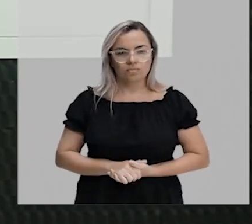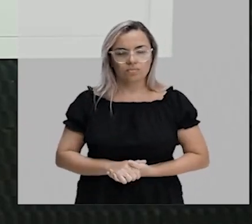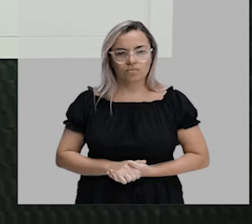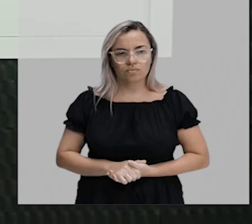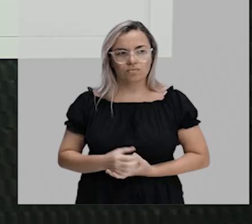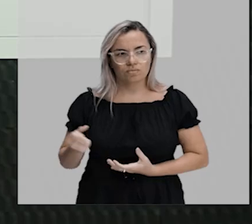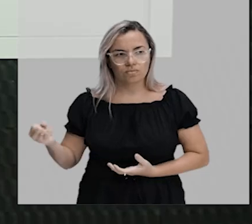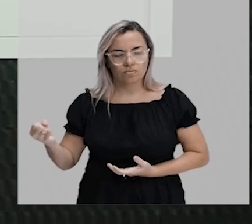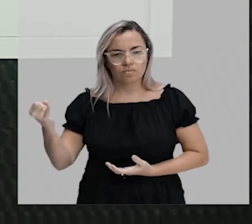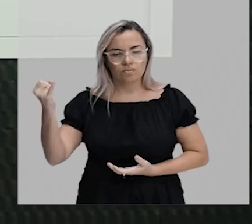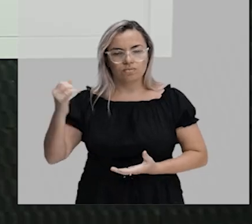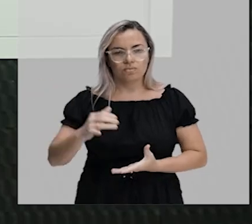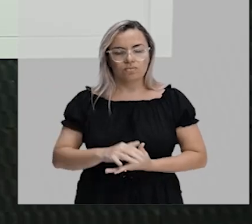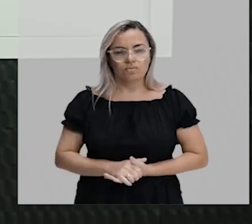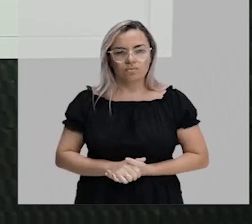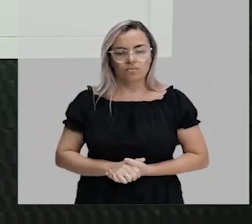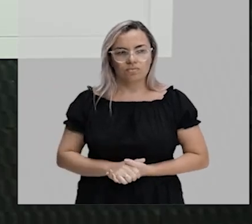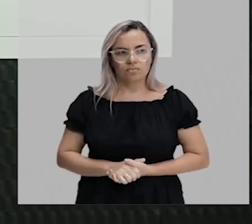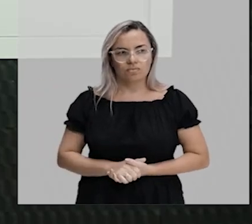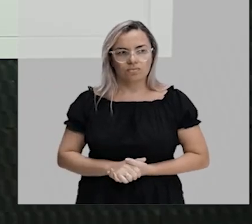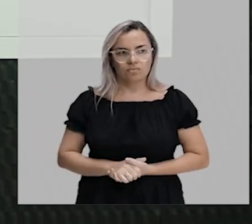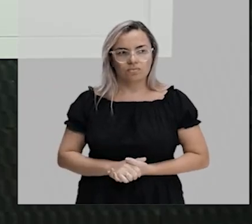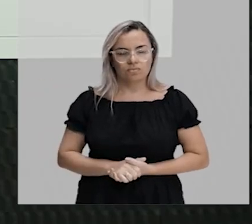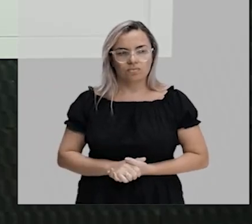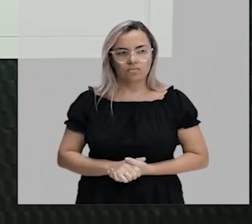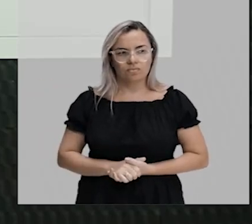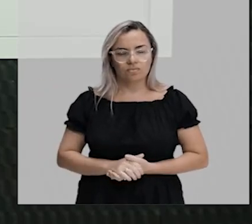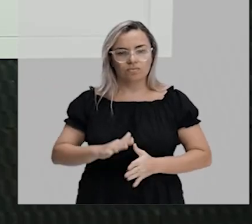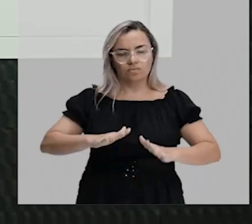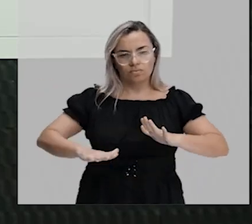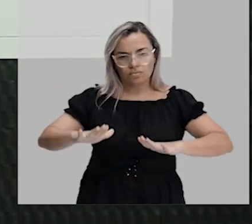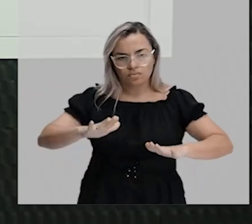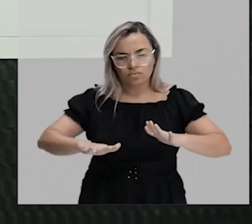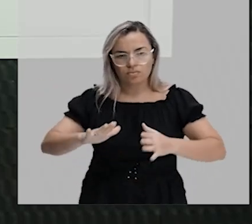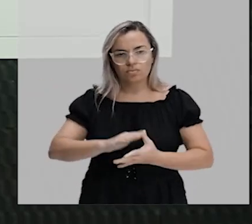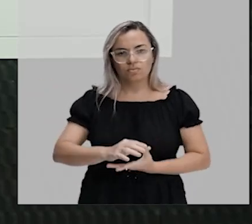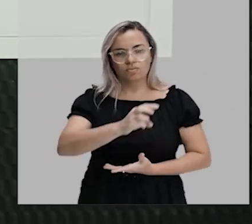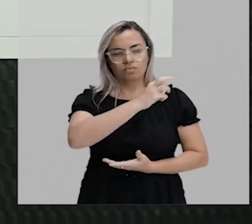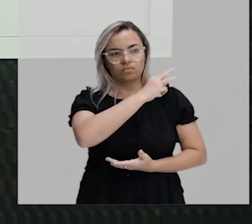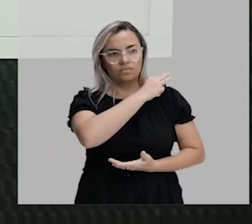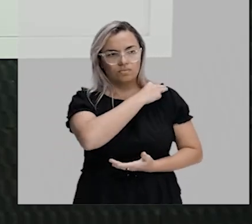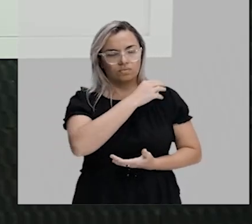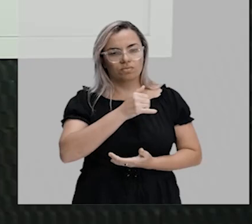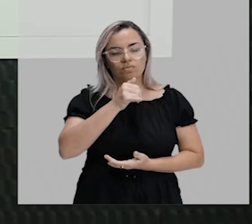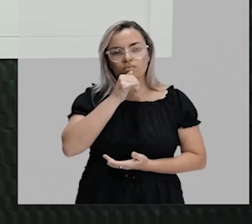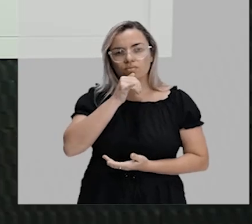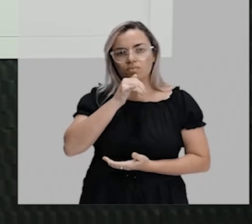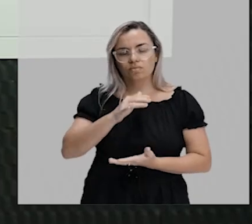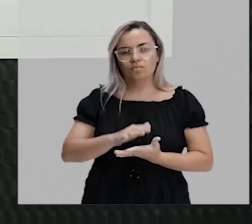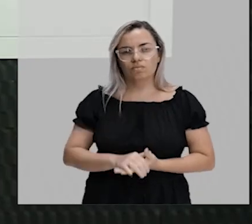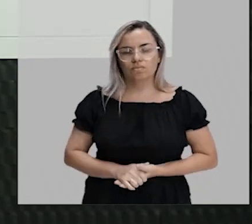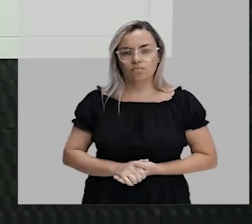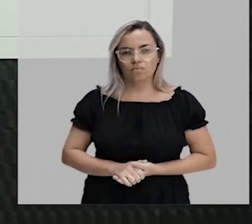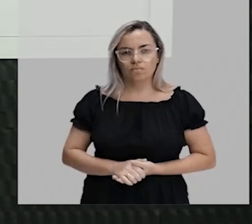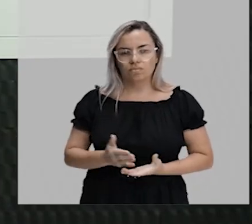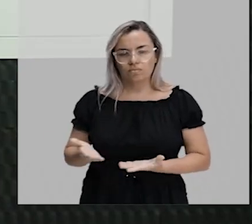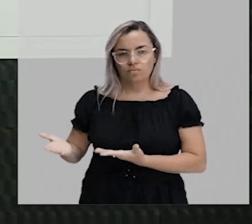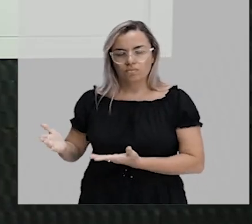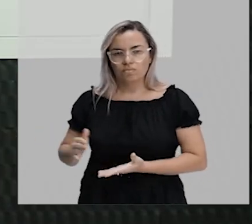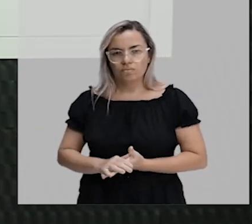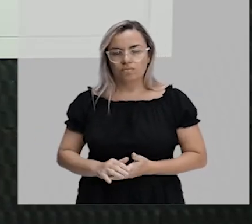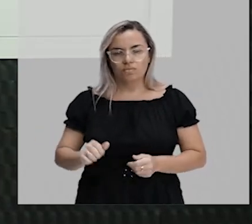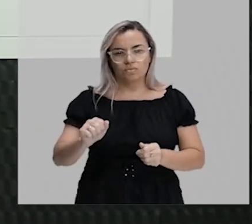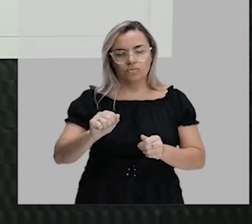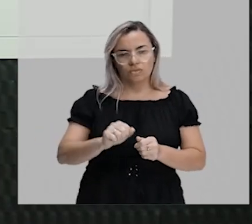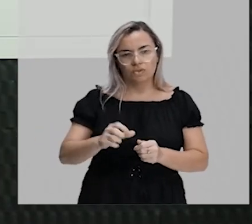muito importante lá, que vocês vão tomar cuidado, você que é terceiroanista, por exemplo, que vai obviamente